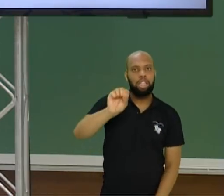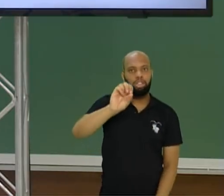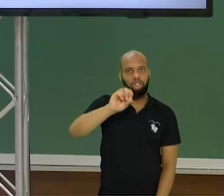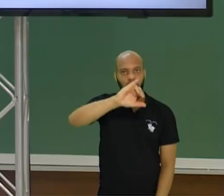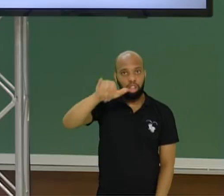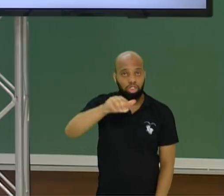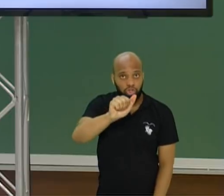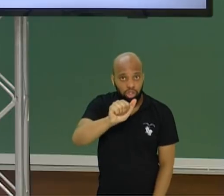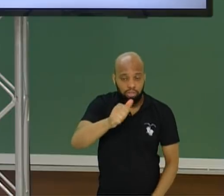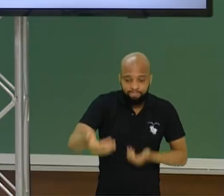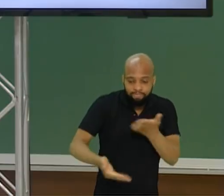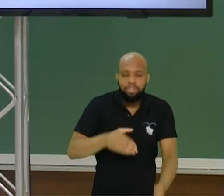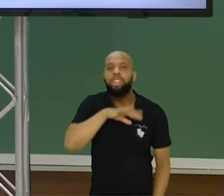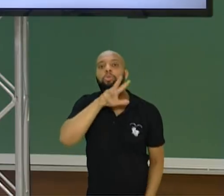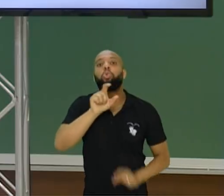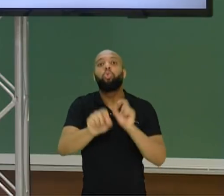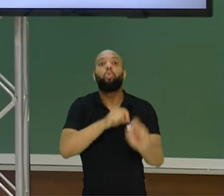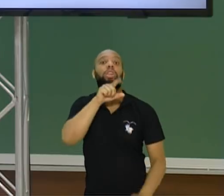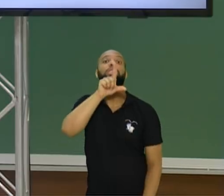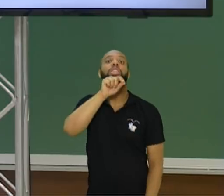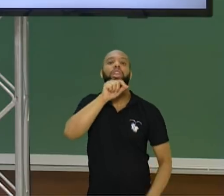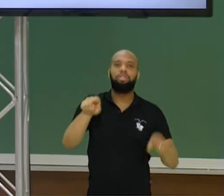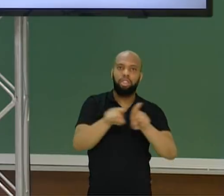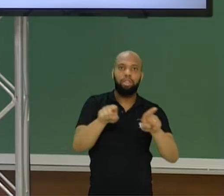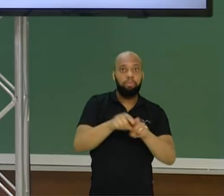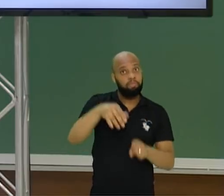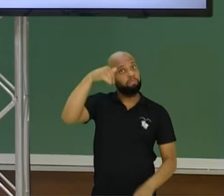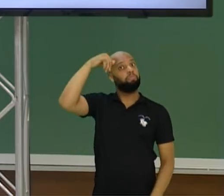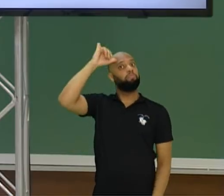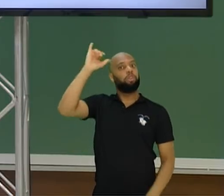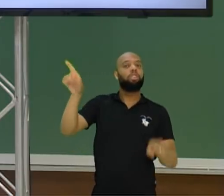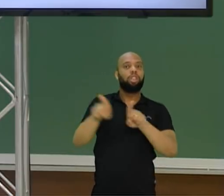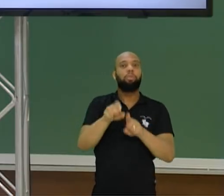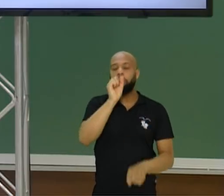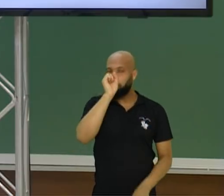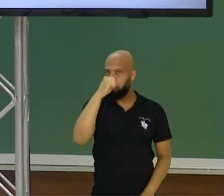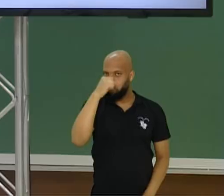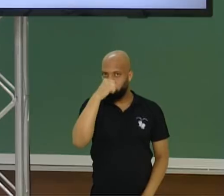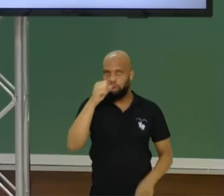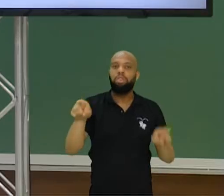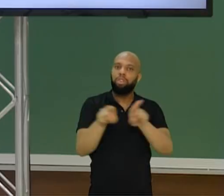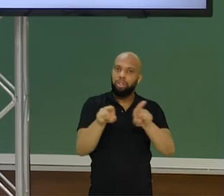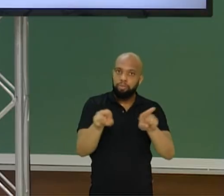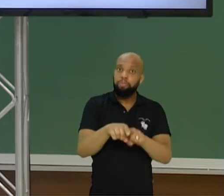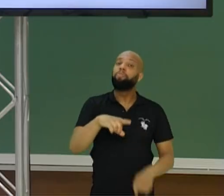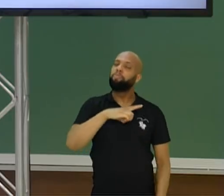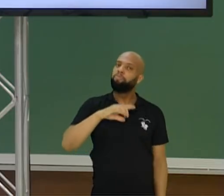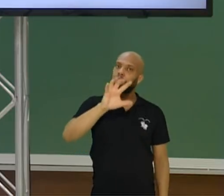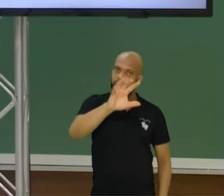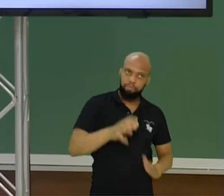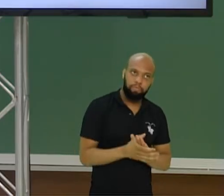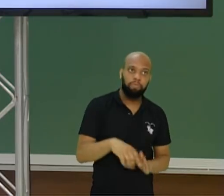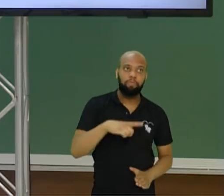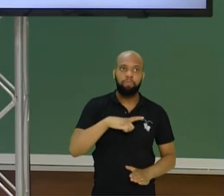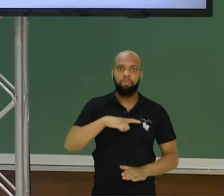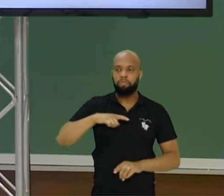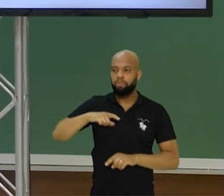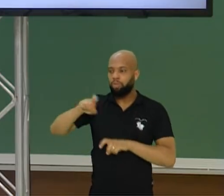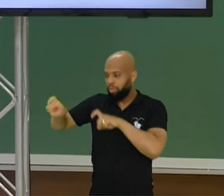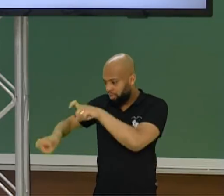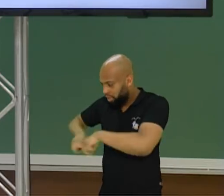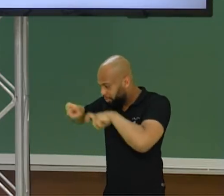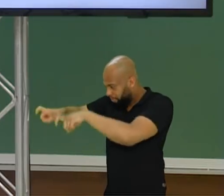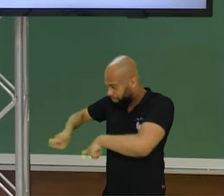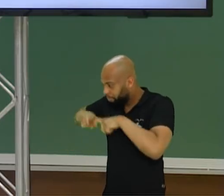de aves, de bovinos, criação de suínos. Então nós vamos ter, né, as lavouras de